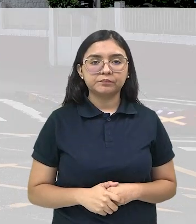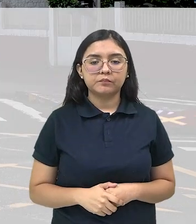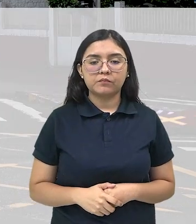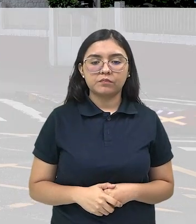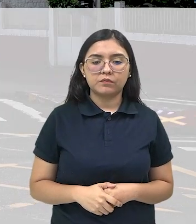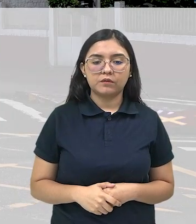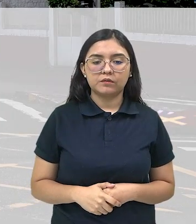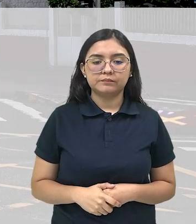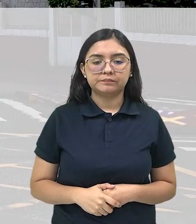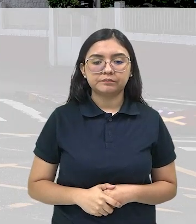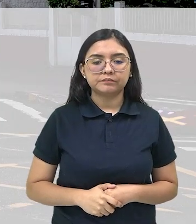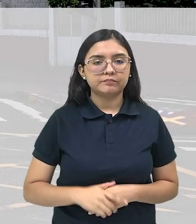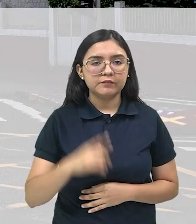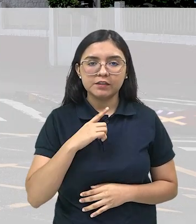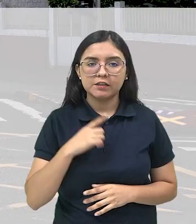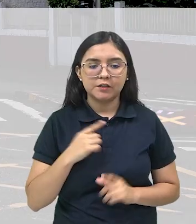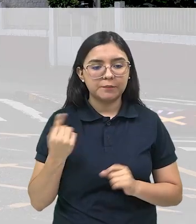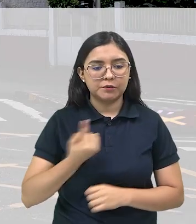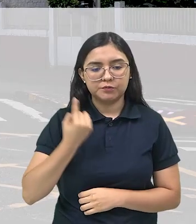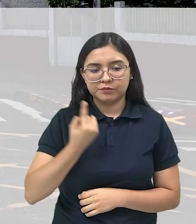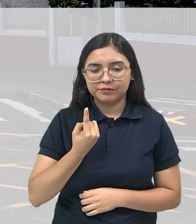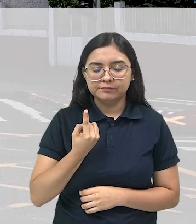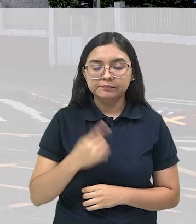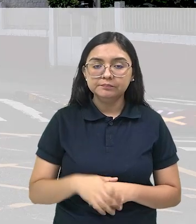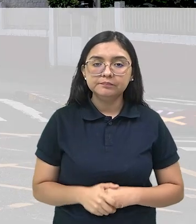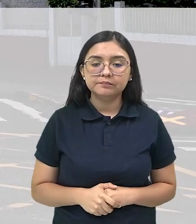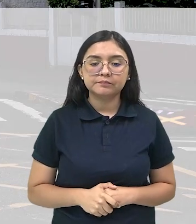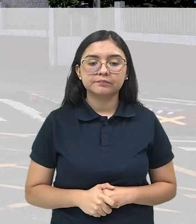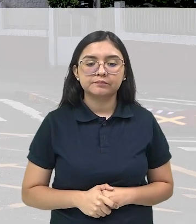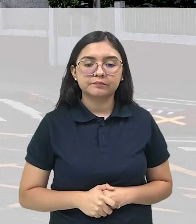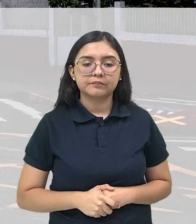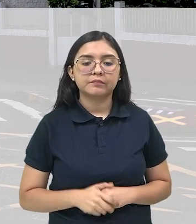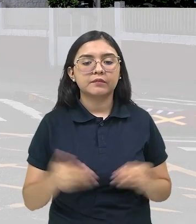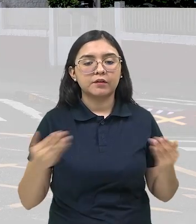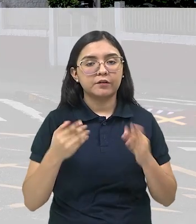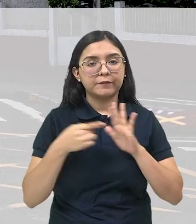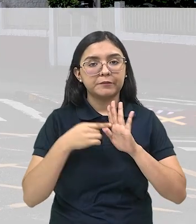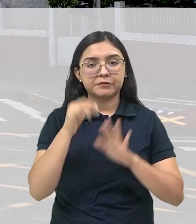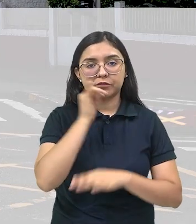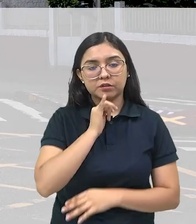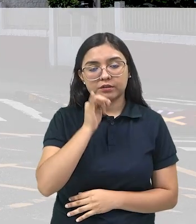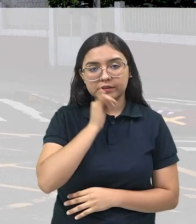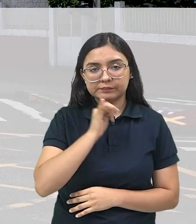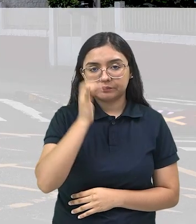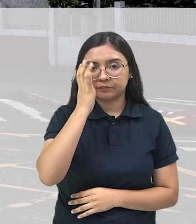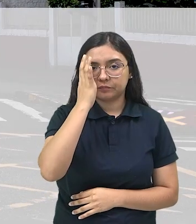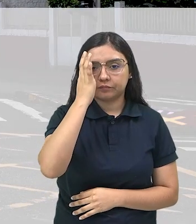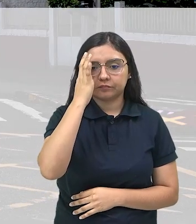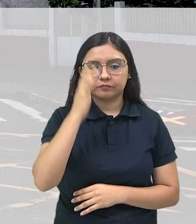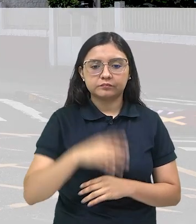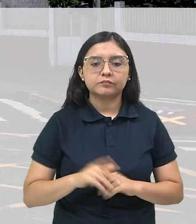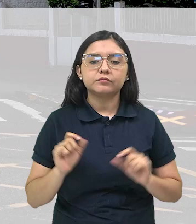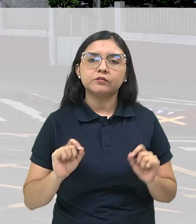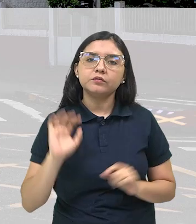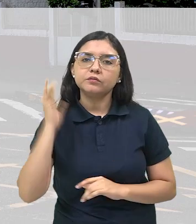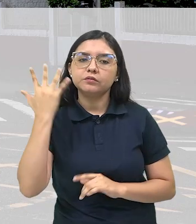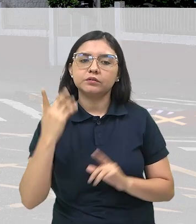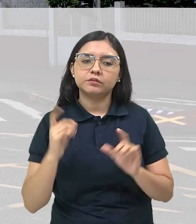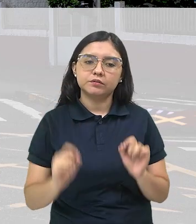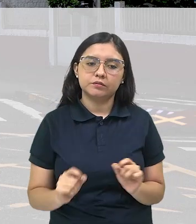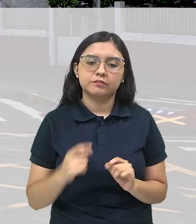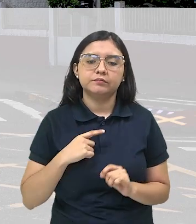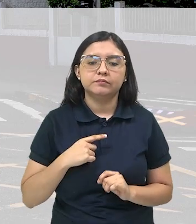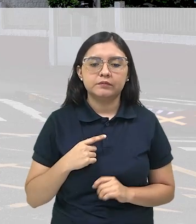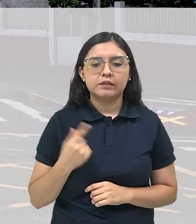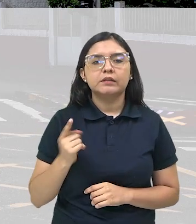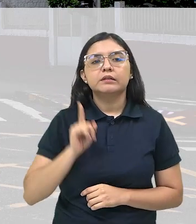amigo, tá aqui comigo, não me deixou sozinho, Curumim. Curumim vai dar um outro exemplo agora para vocês, pessoal, sobre o que aconteceu, uma situação